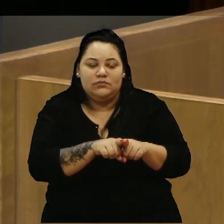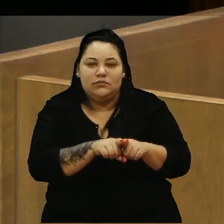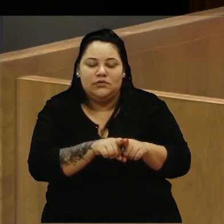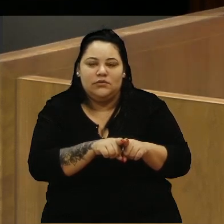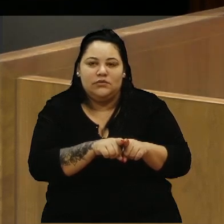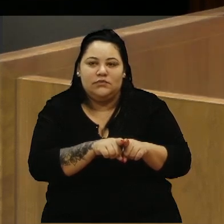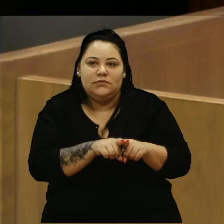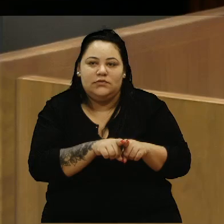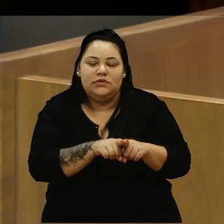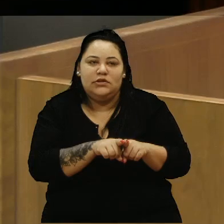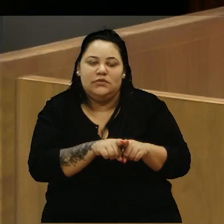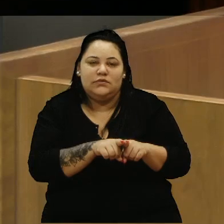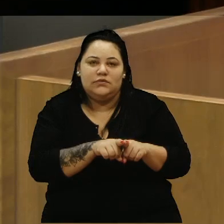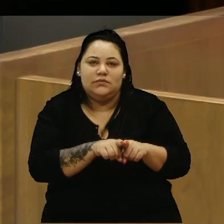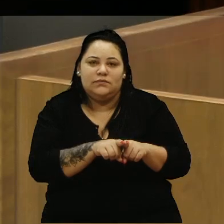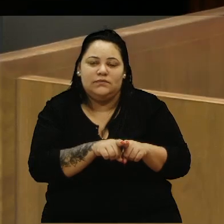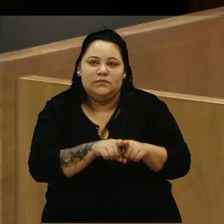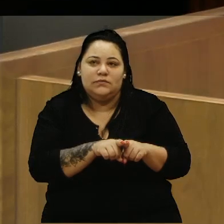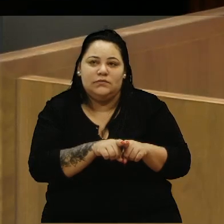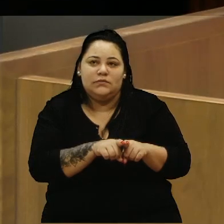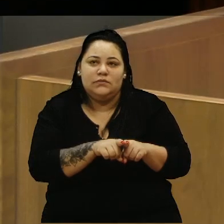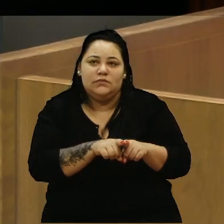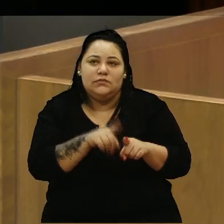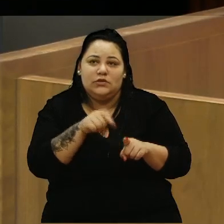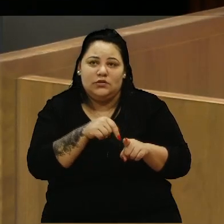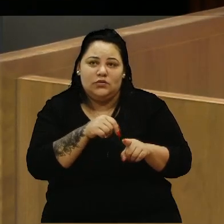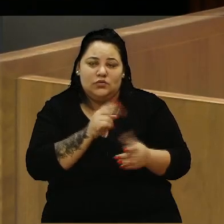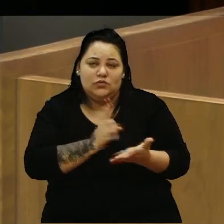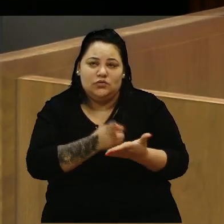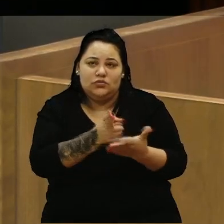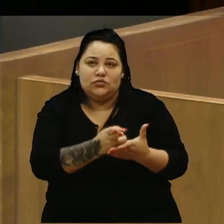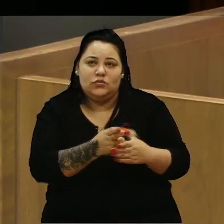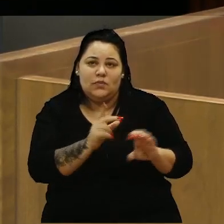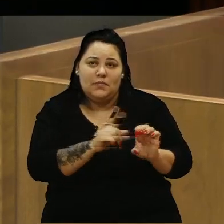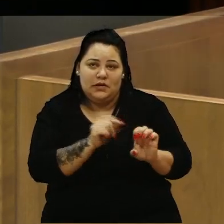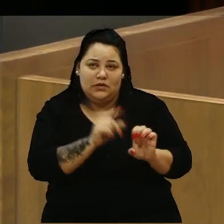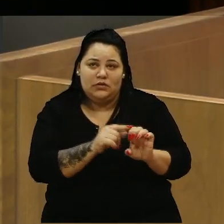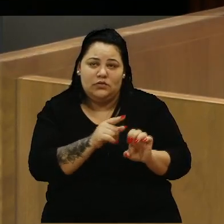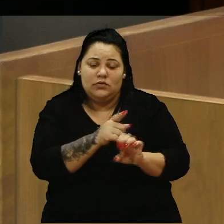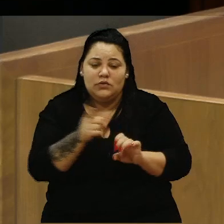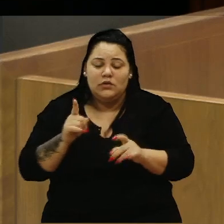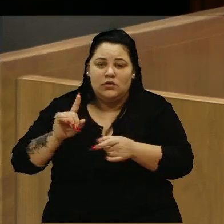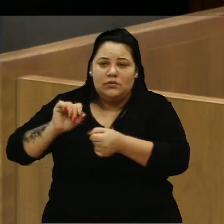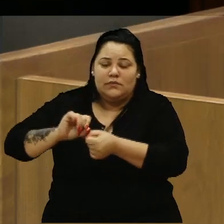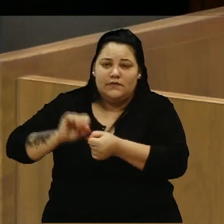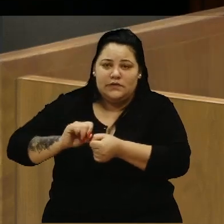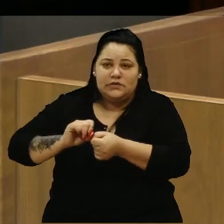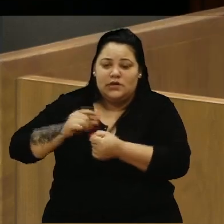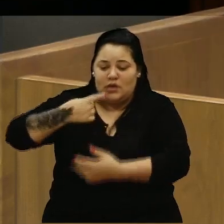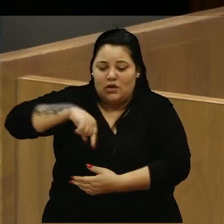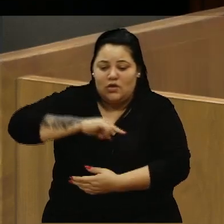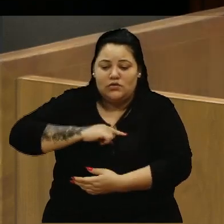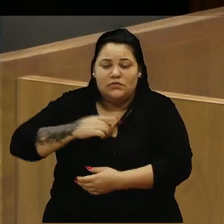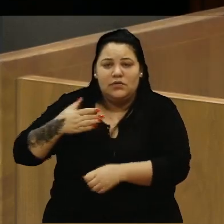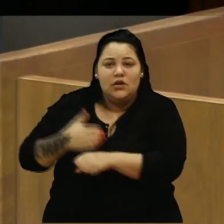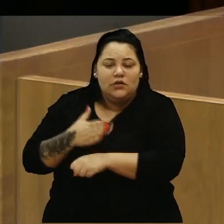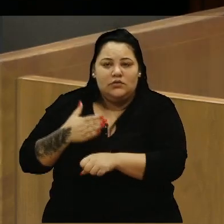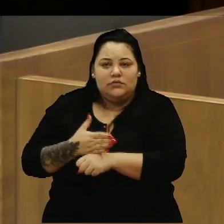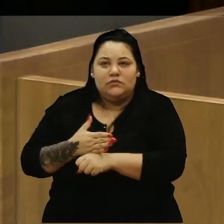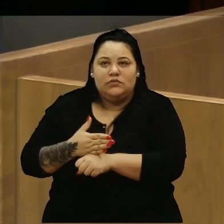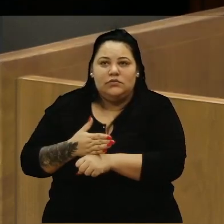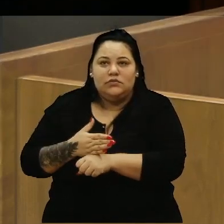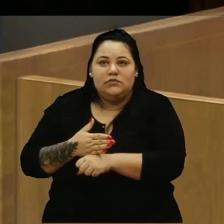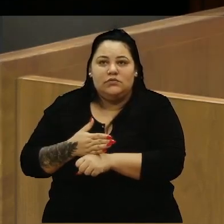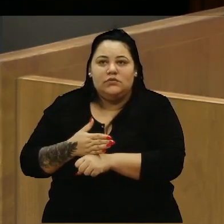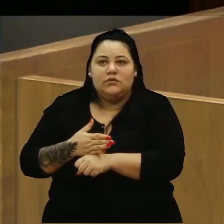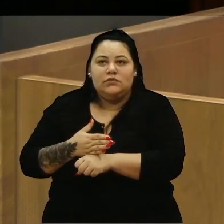que eles continuem empreendendo, que também seja feito a nossa parte. Por isso, eu preciso que